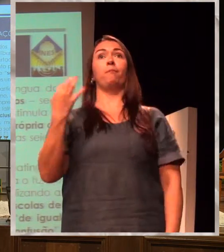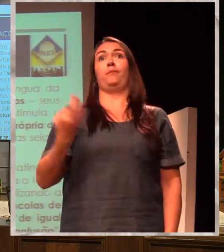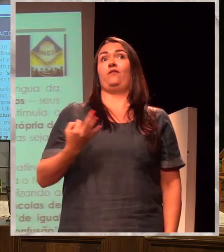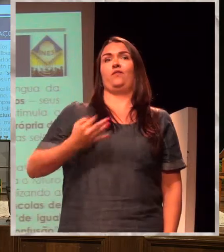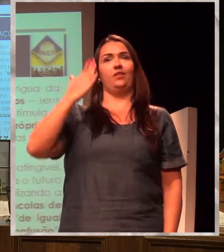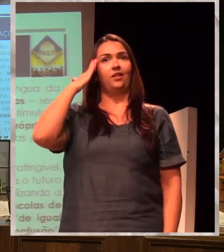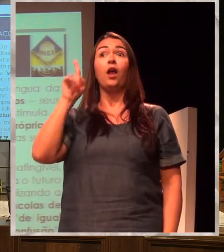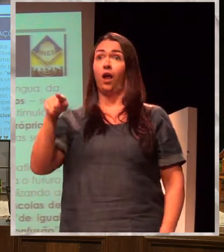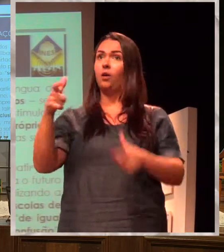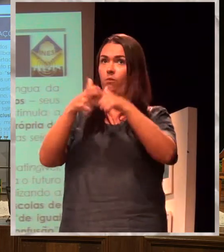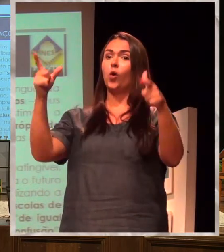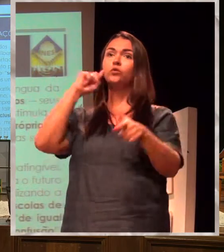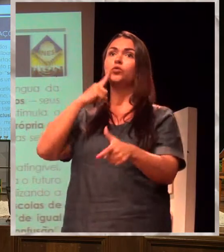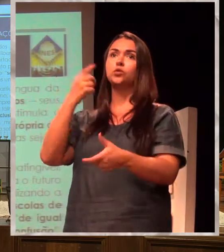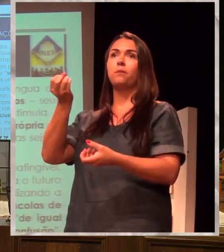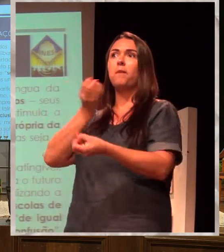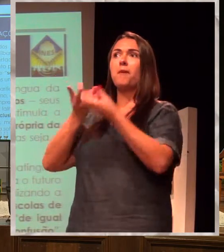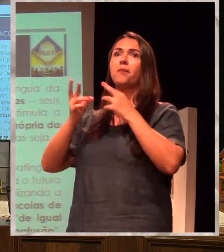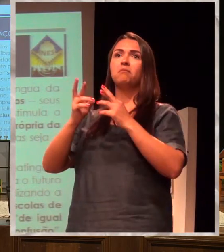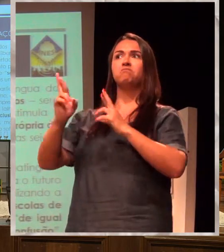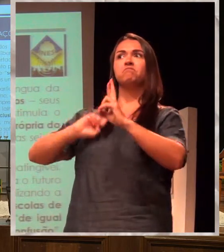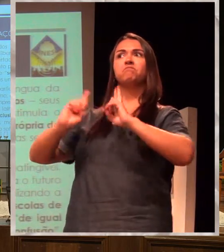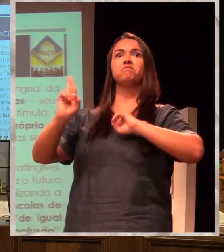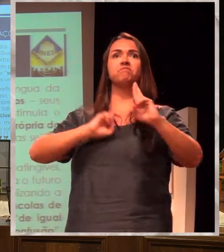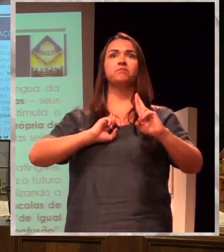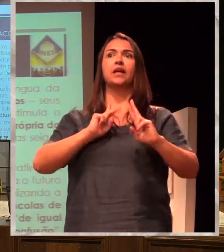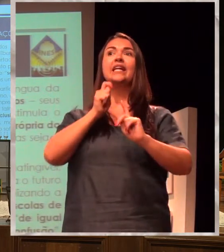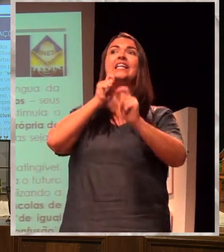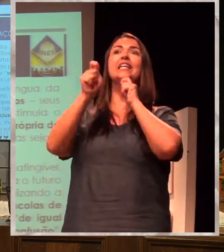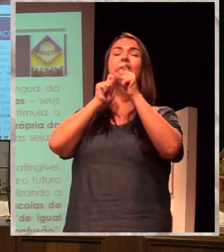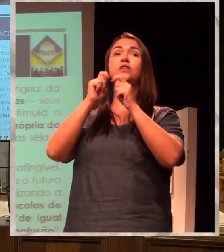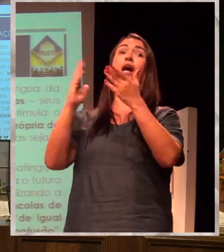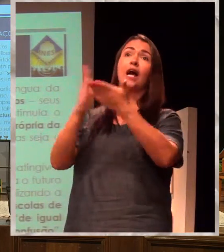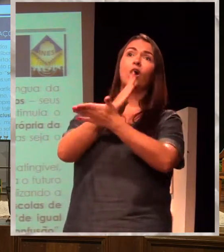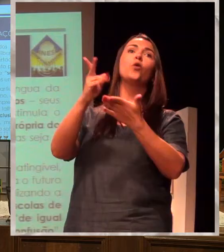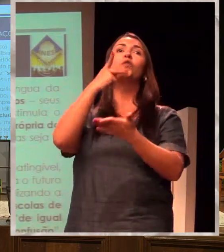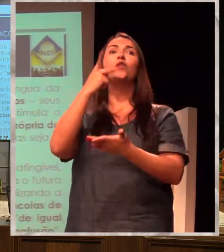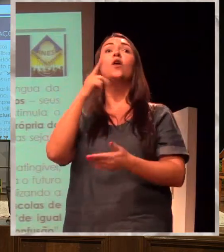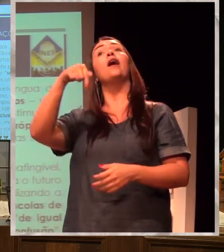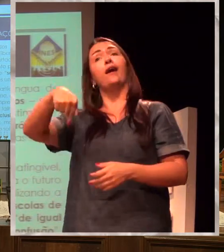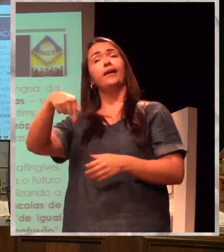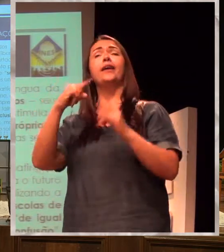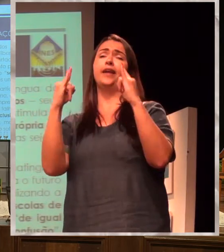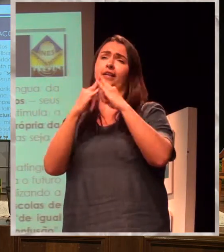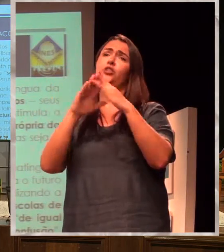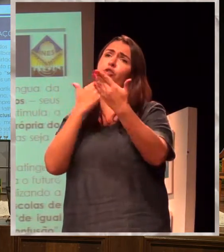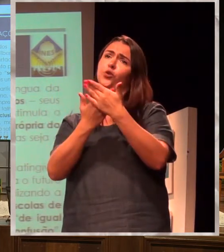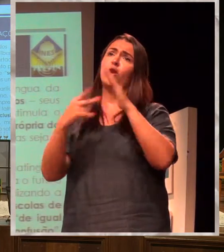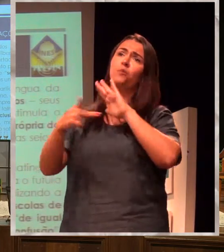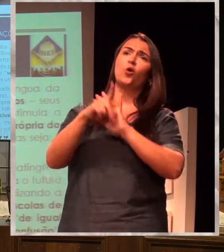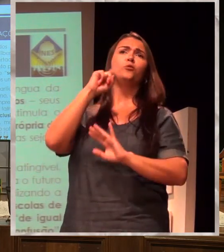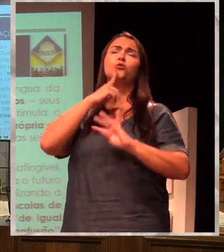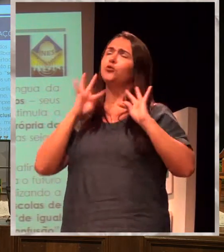surdos. Isso foi o que eles colocaram nas entrevistas. E alguns com o INES, escola própria do surdo, onde somos